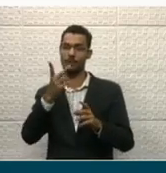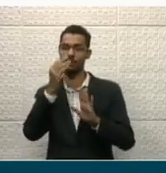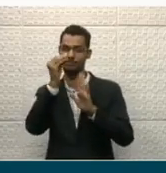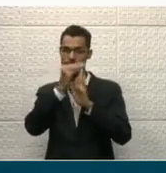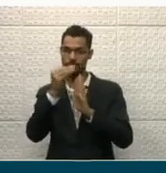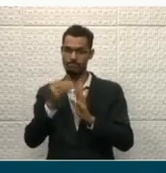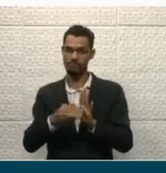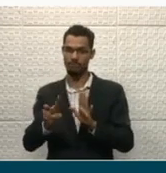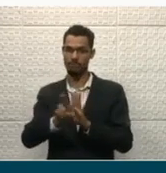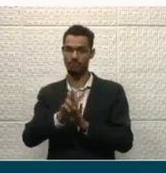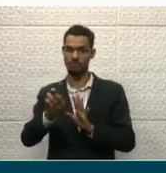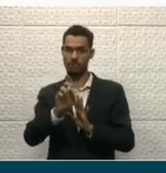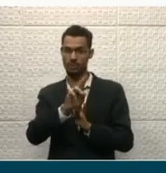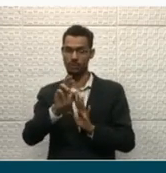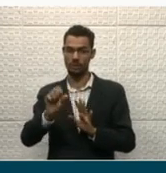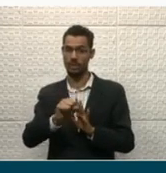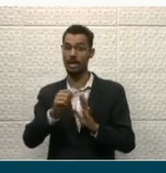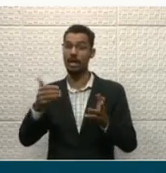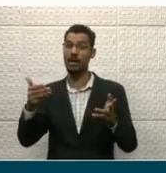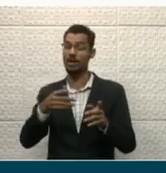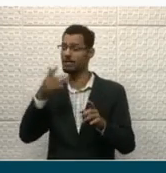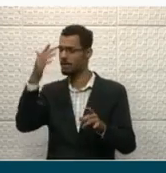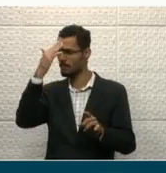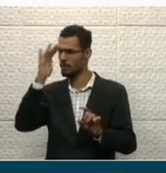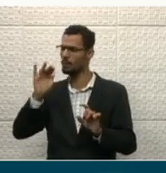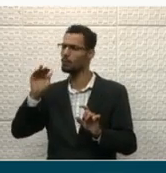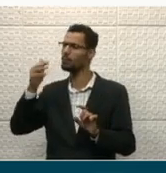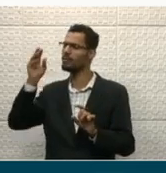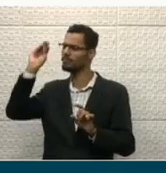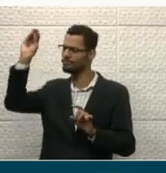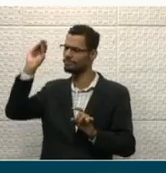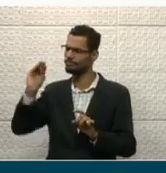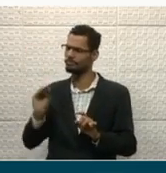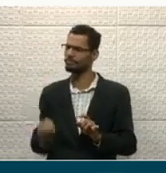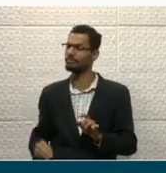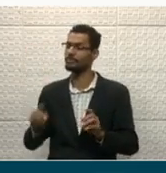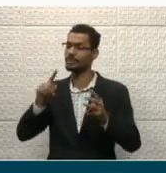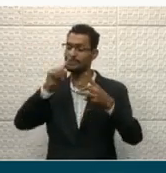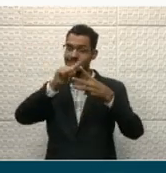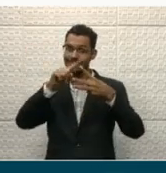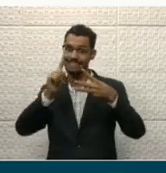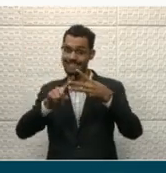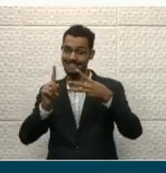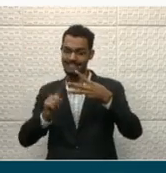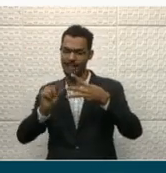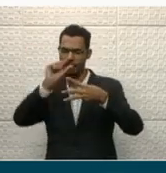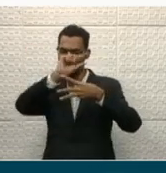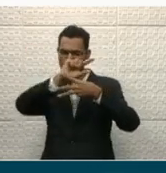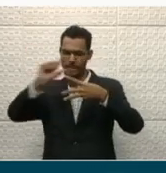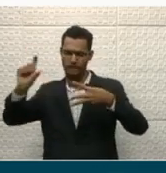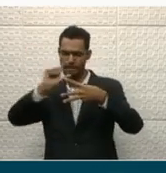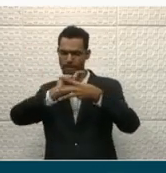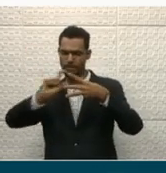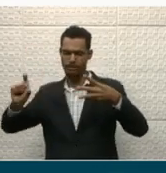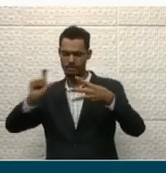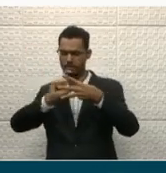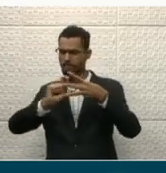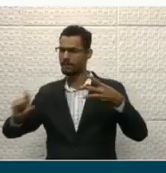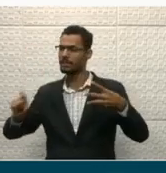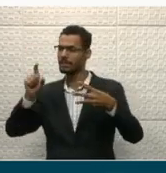vetores. Por isso, eu vou expressar agora essas 3 imagens